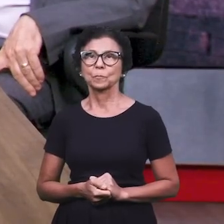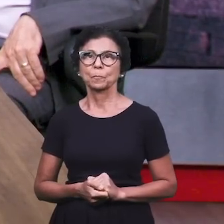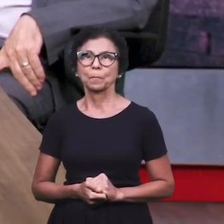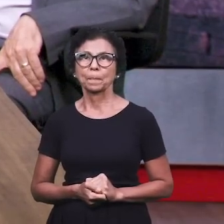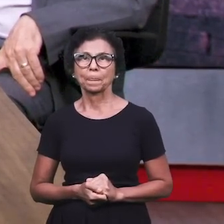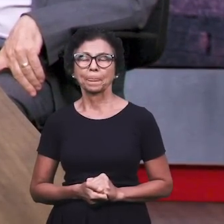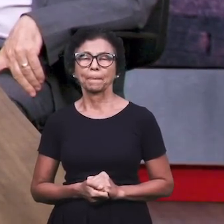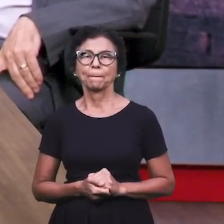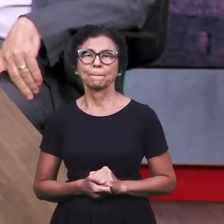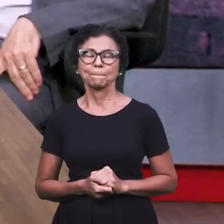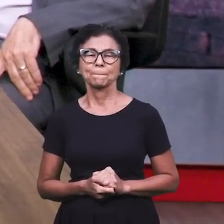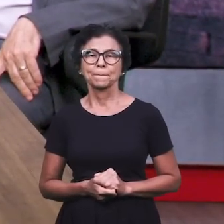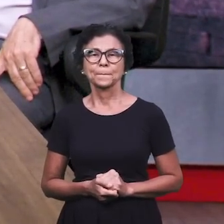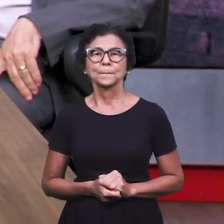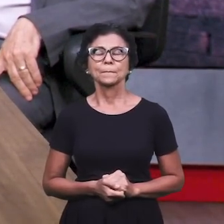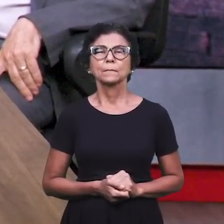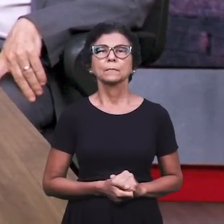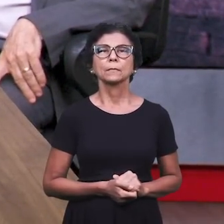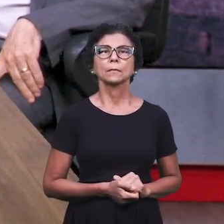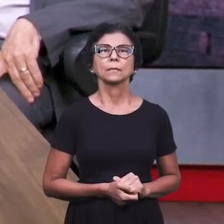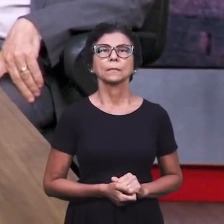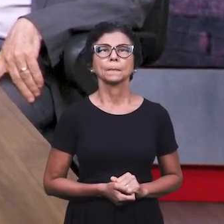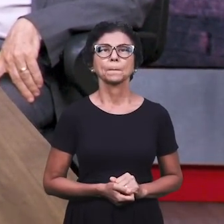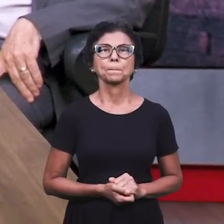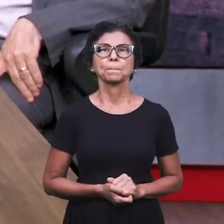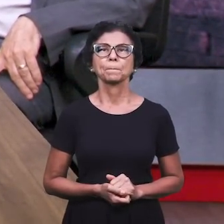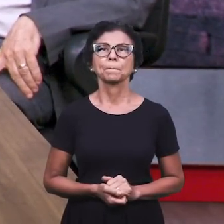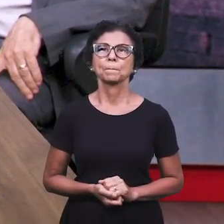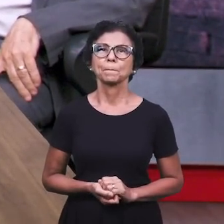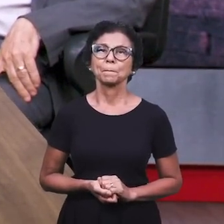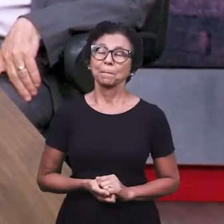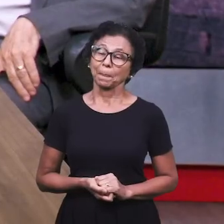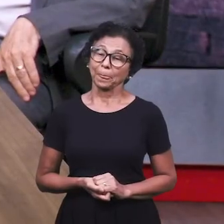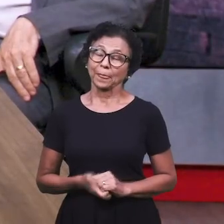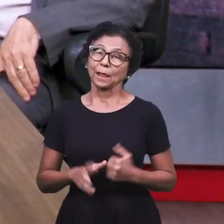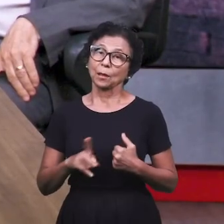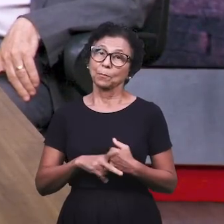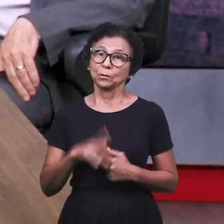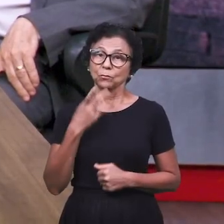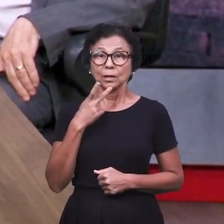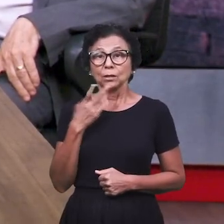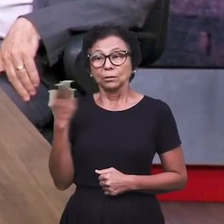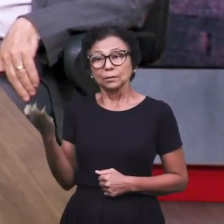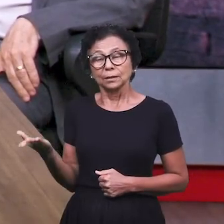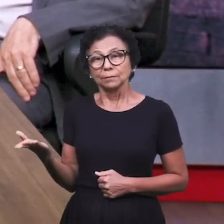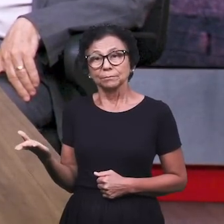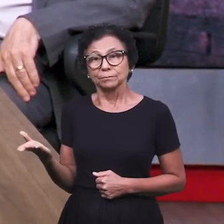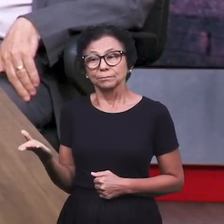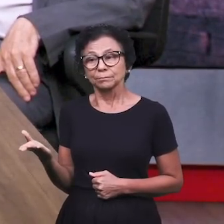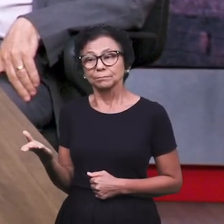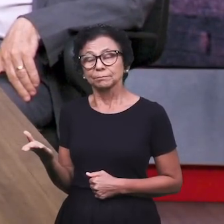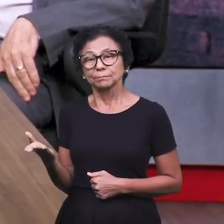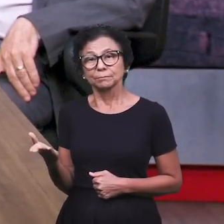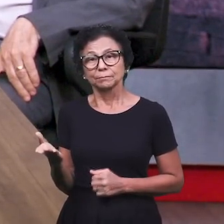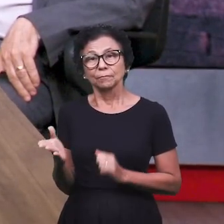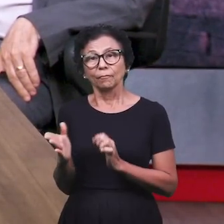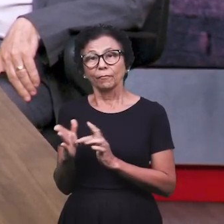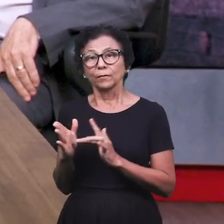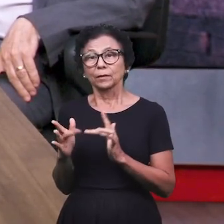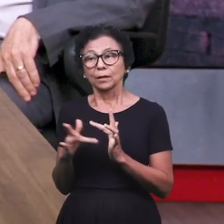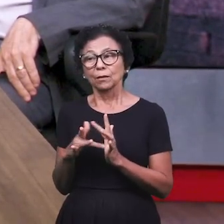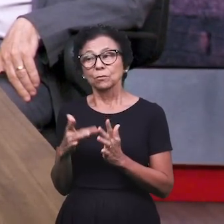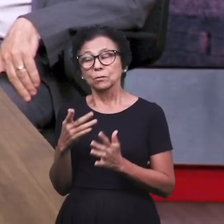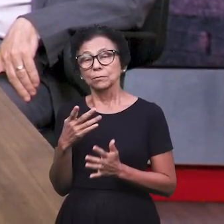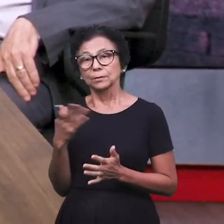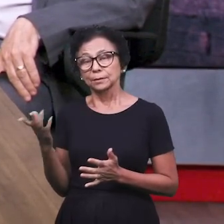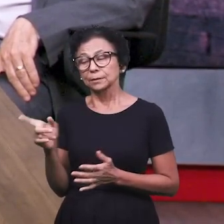Construirei. Não sobre Pedro, mas sobre o que ele falou, né? Sobre que o que Jesus ele falou. É o Filho de Deus vivo, né? Essa palavra que ele falou, que a igreja seria